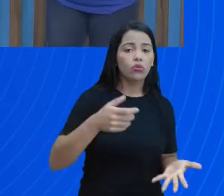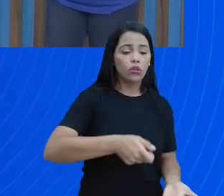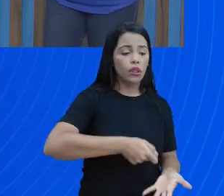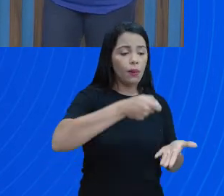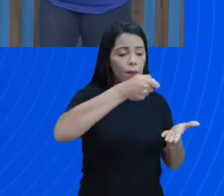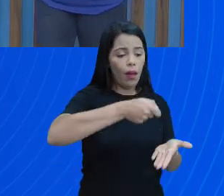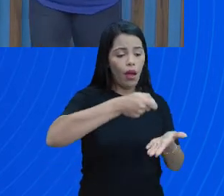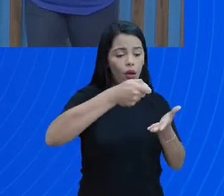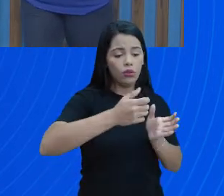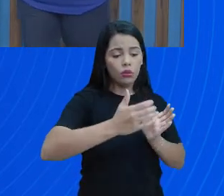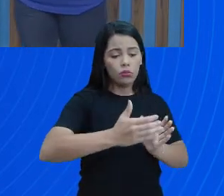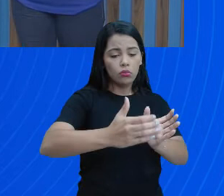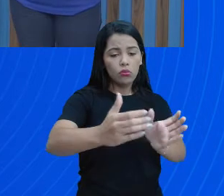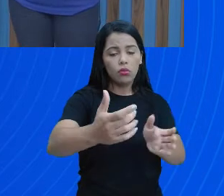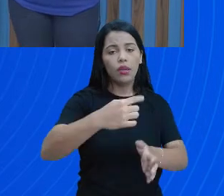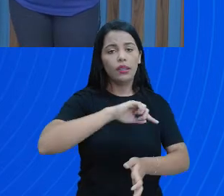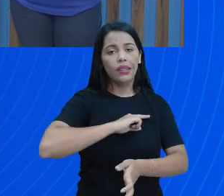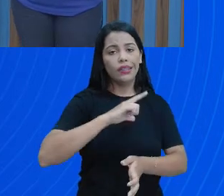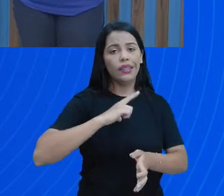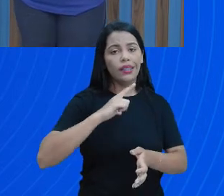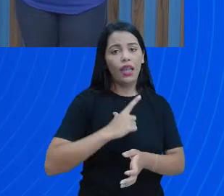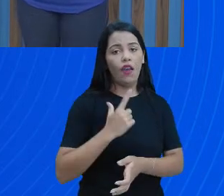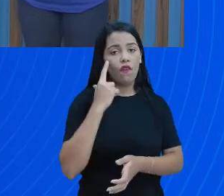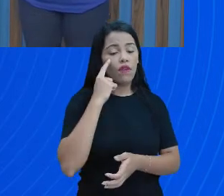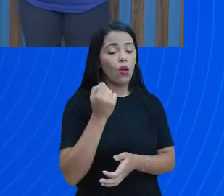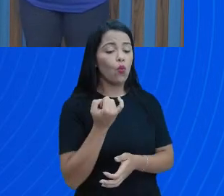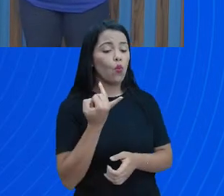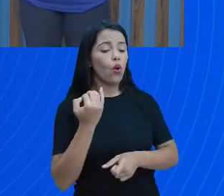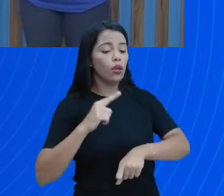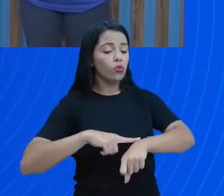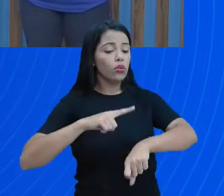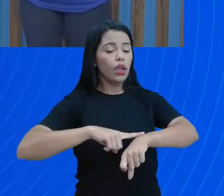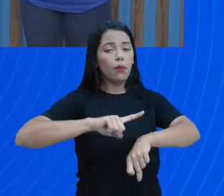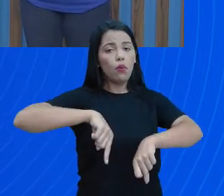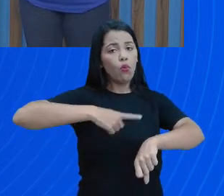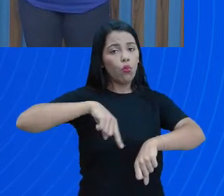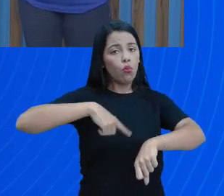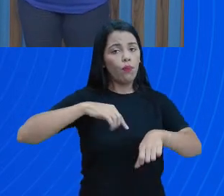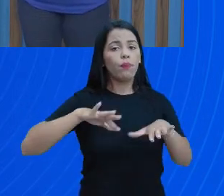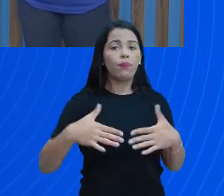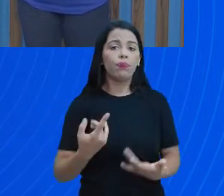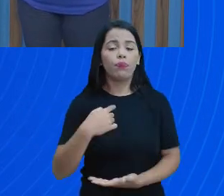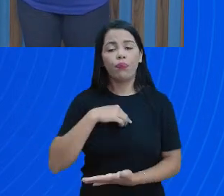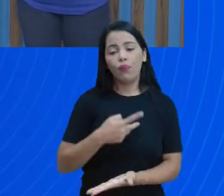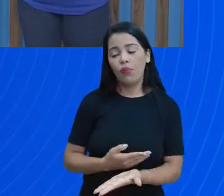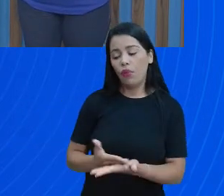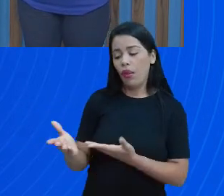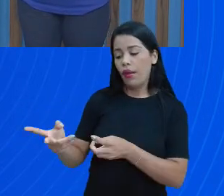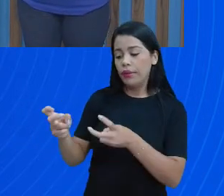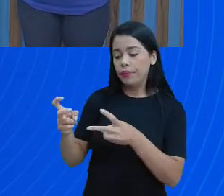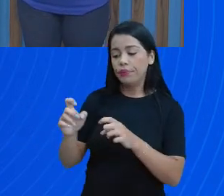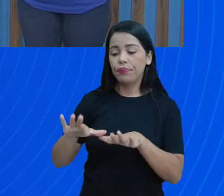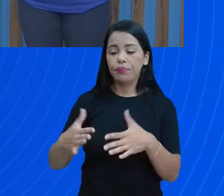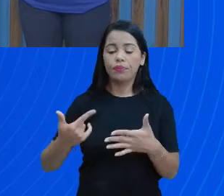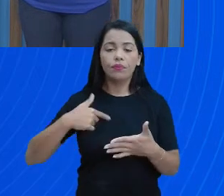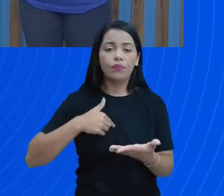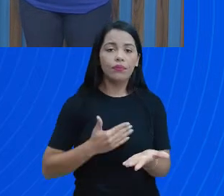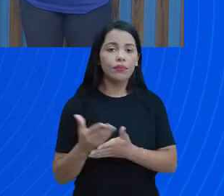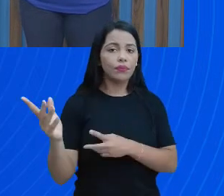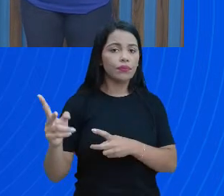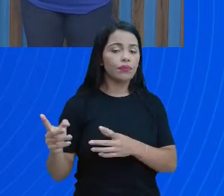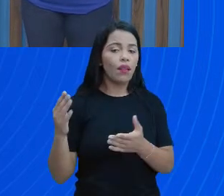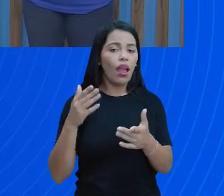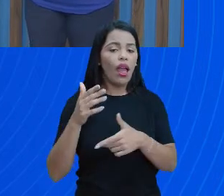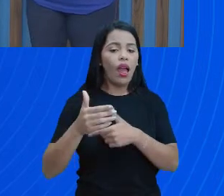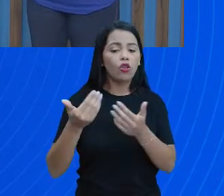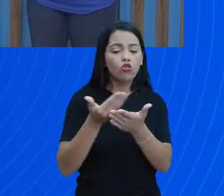passaram para aquela quantidade de baldes ali aparecer. Então, a gente começa a perceber que, quando a gente trabalha com a ideia de função, a primeira coisa que a gente tem